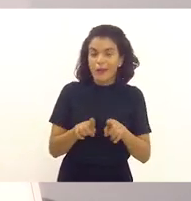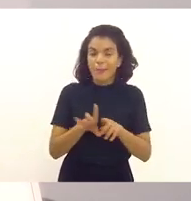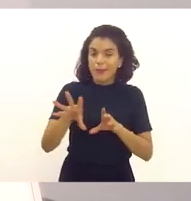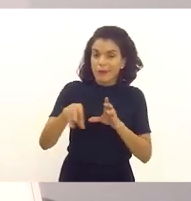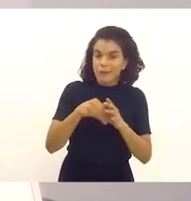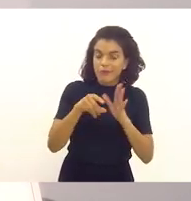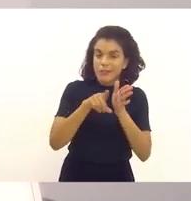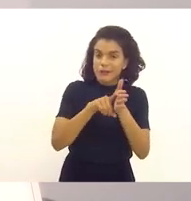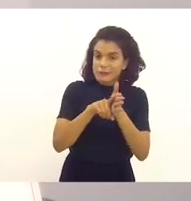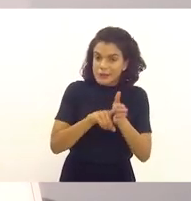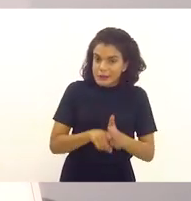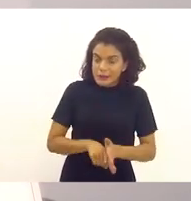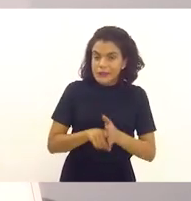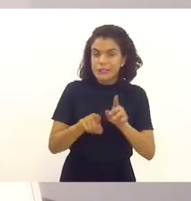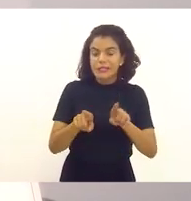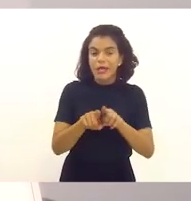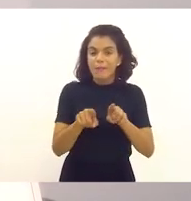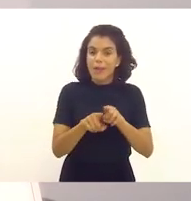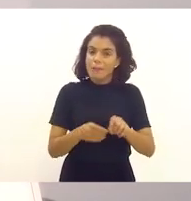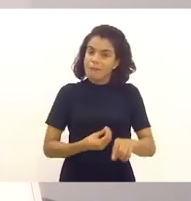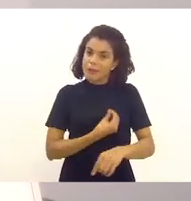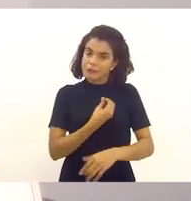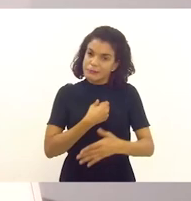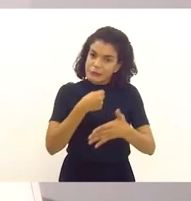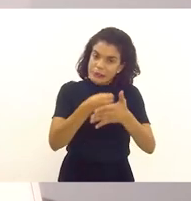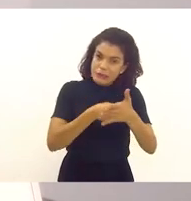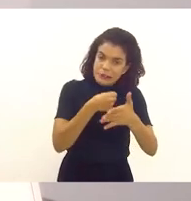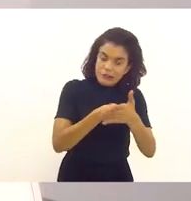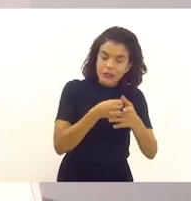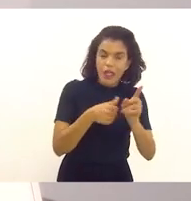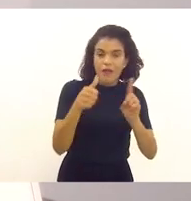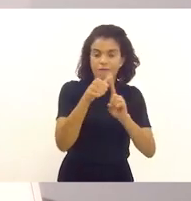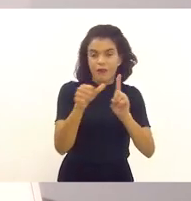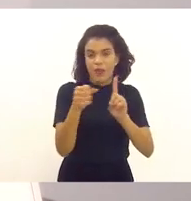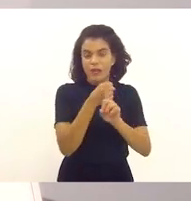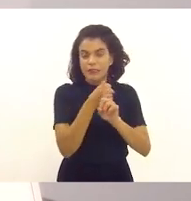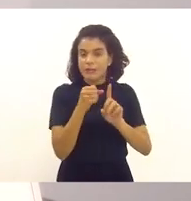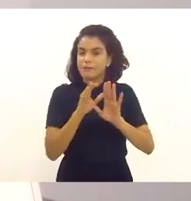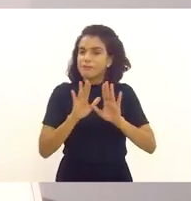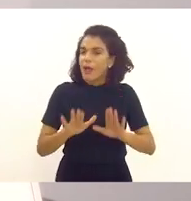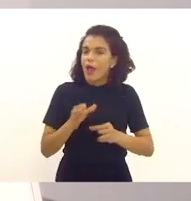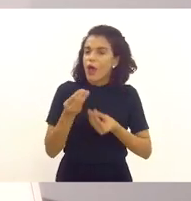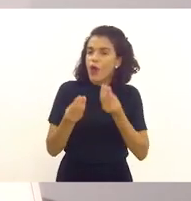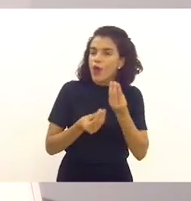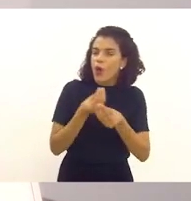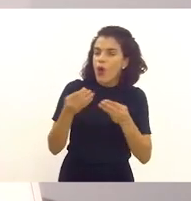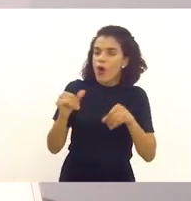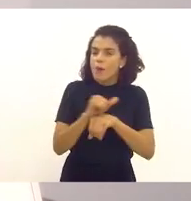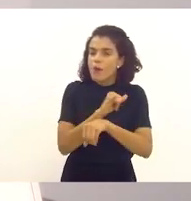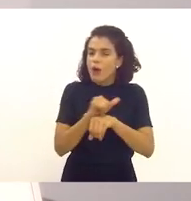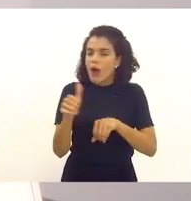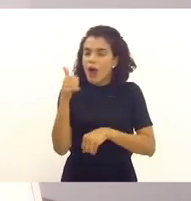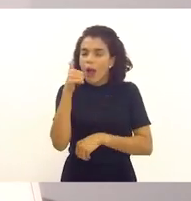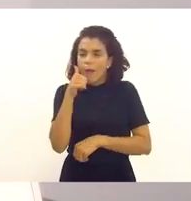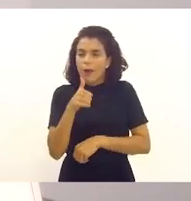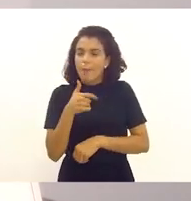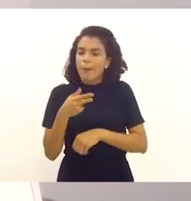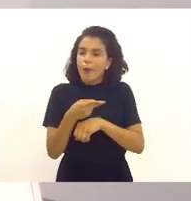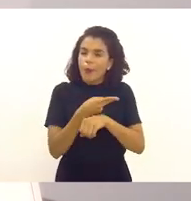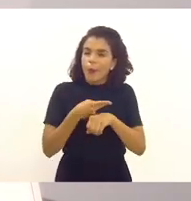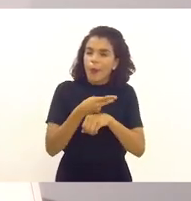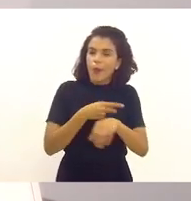e que estão no enfrentamento da violência doméstica mas como essas mulheres buscam é uma capacitação